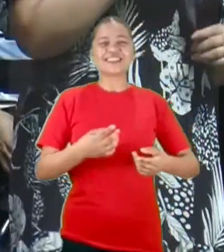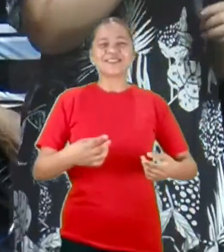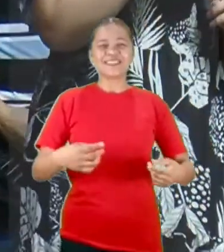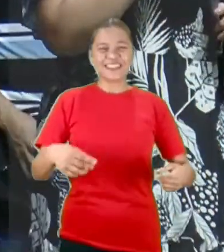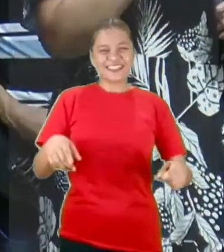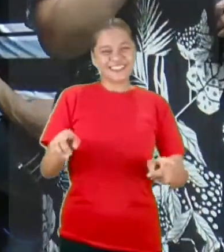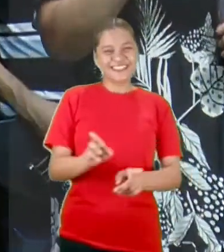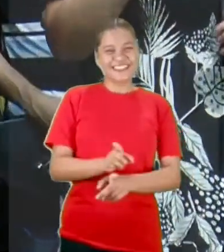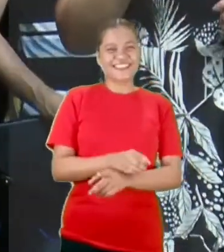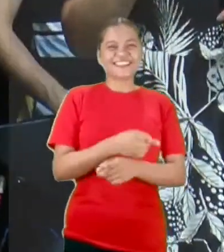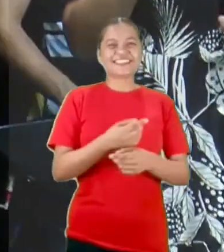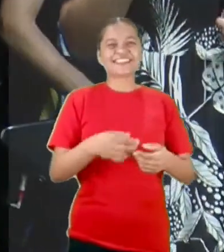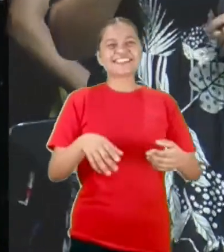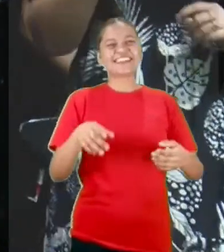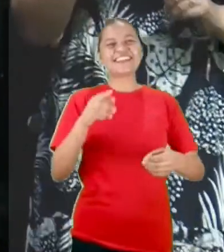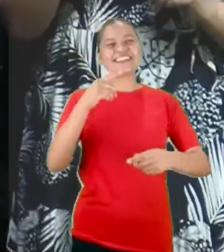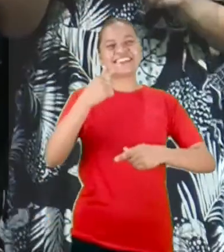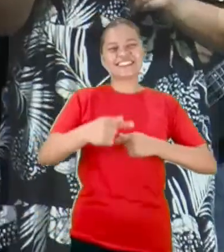Deus. Por